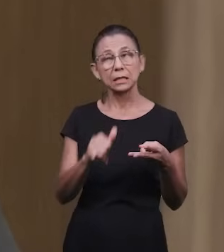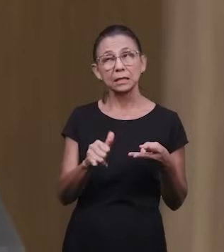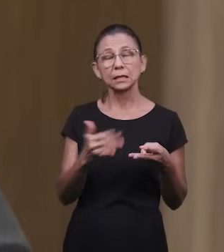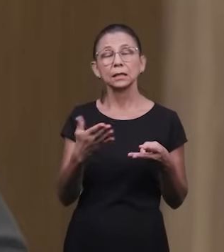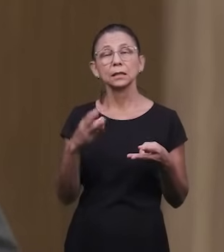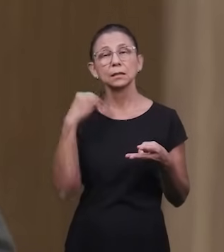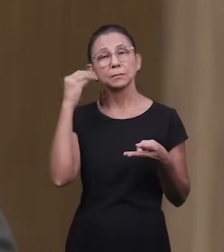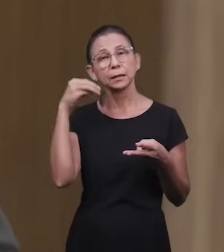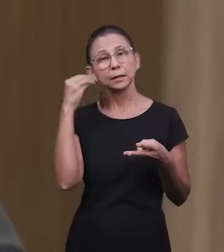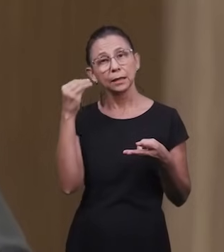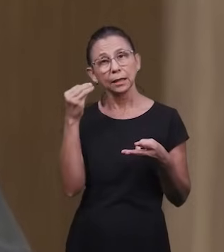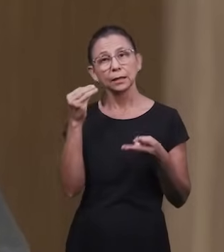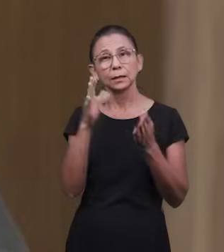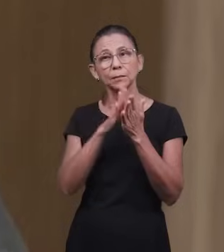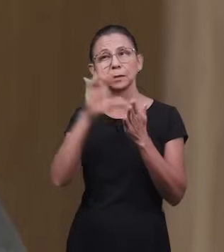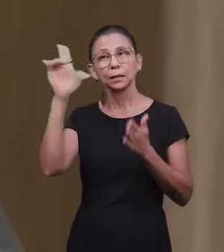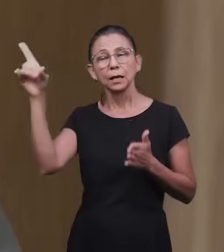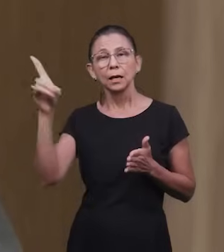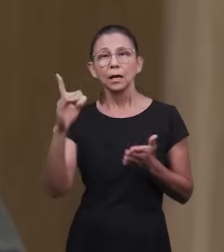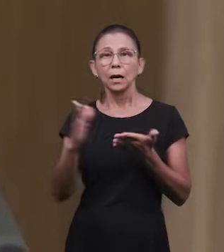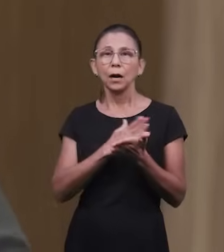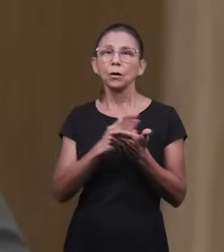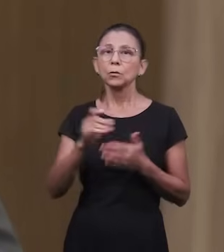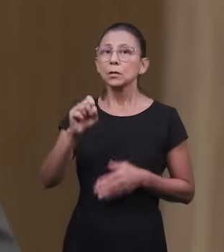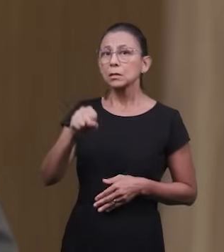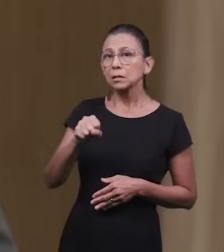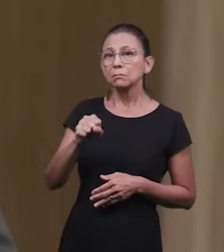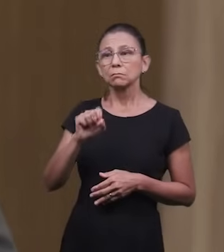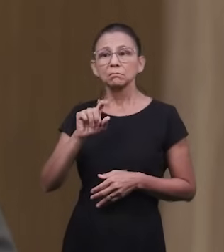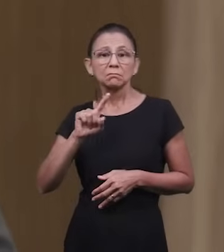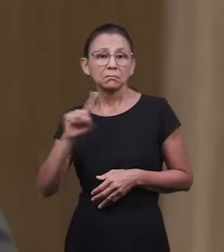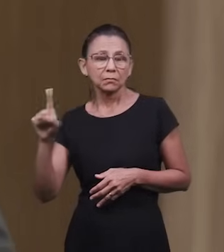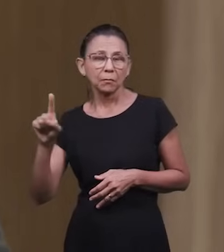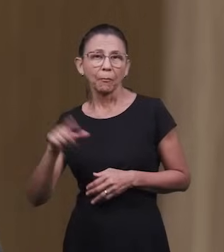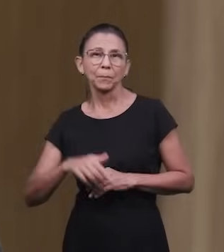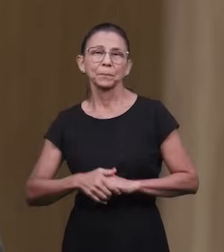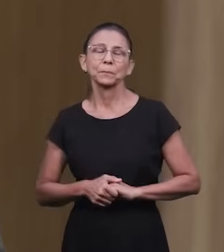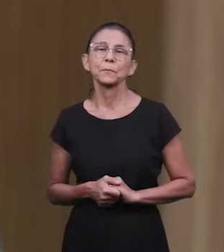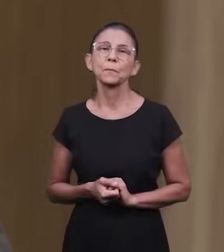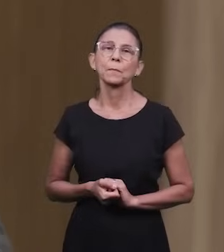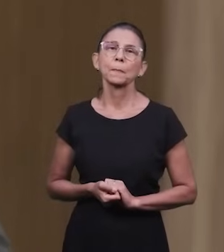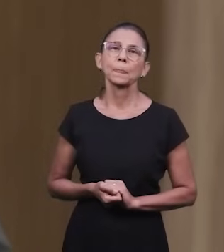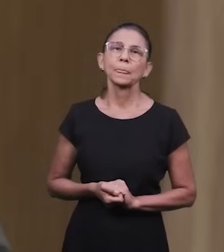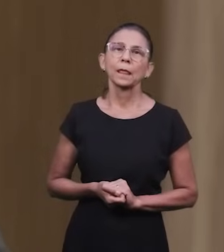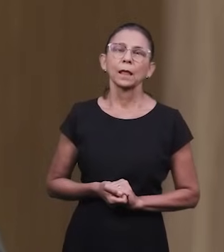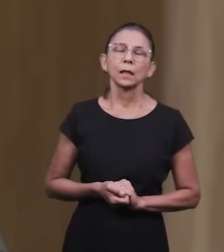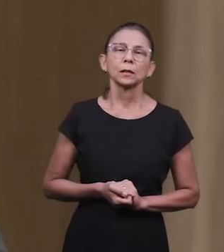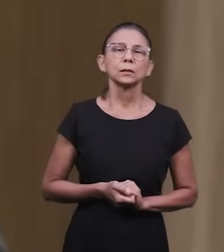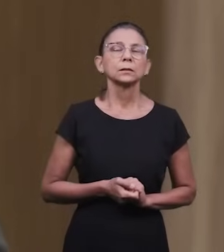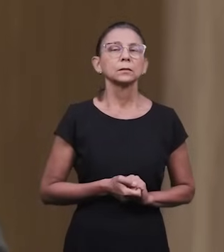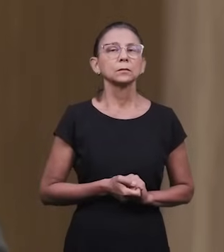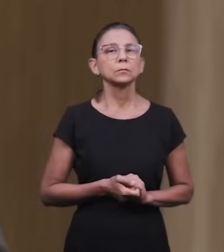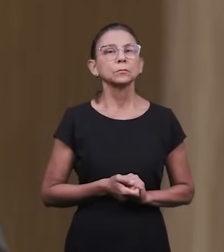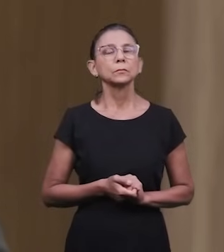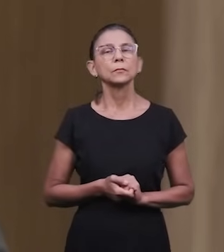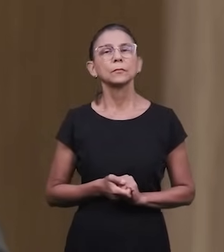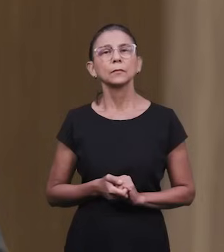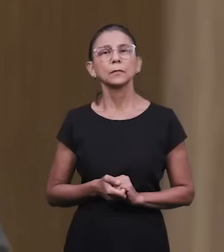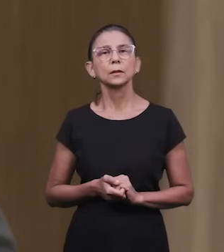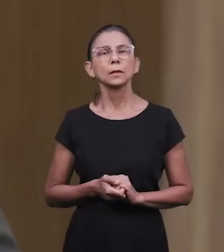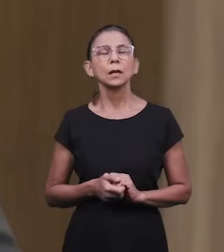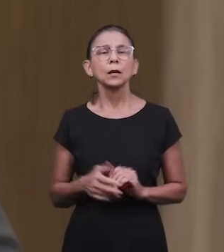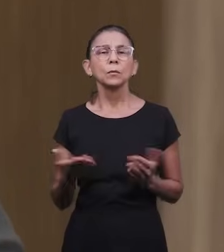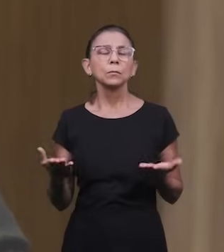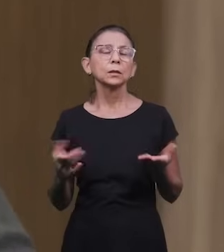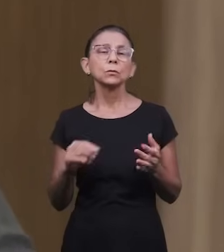palavra. Alguns sim, outros não. A esses que já tiveram experiência, assim, como o pastor João acabou de falar,